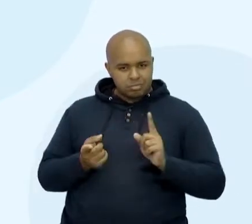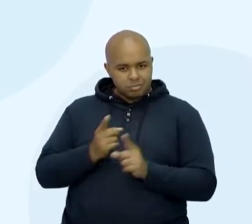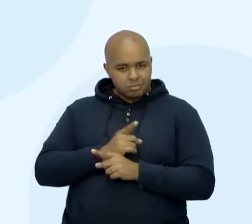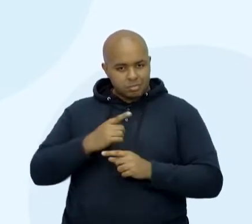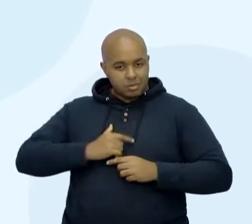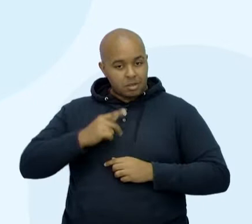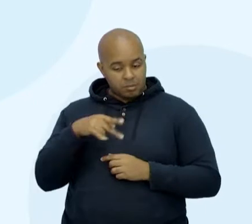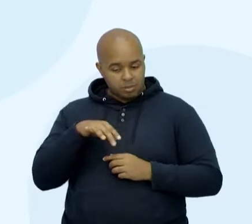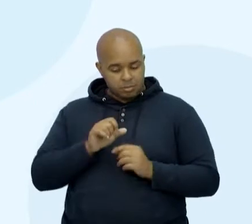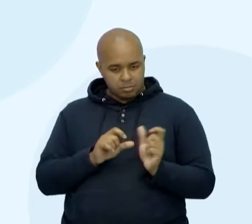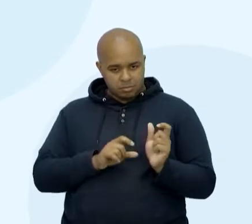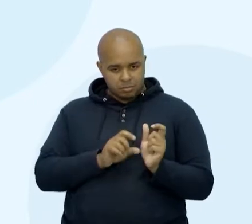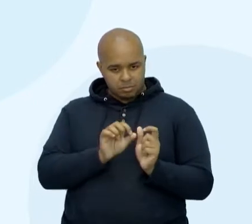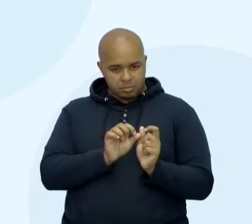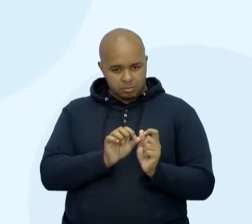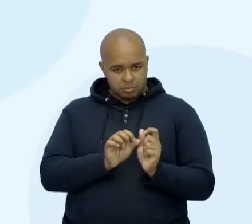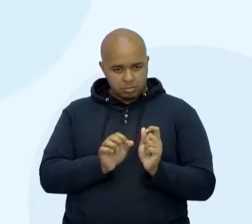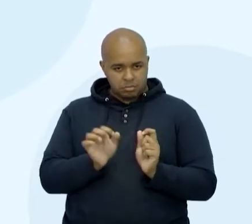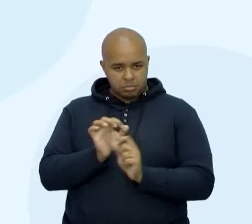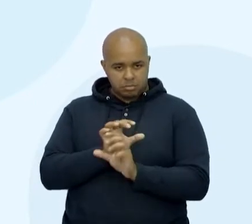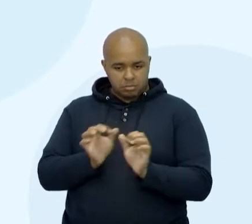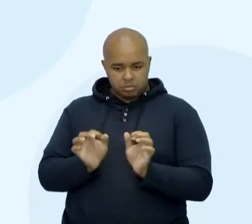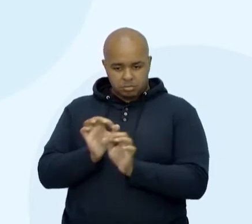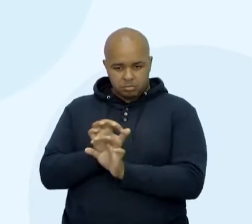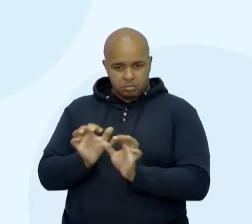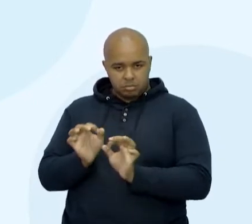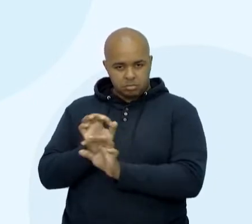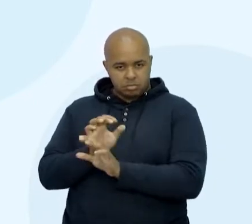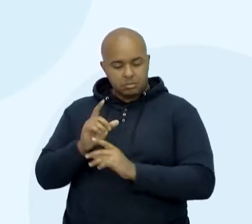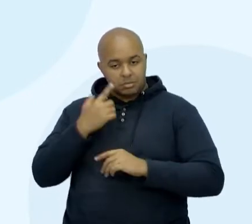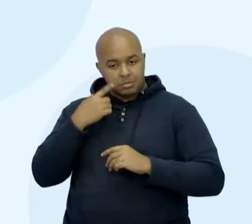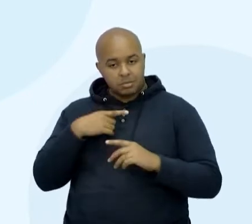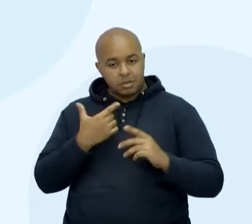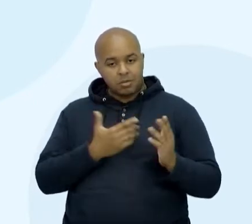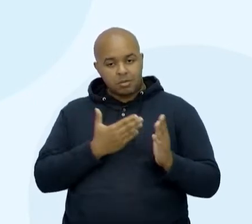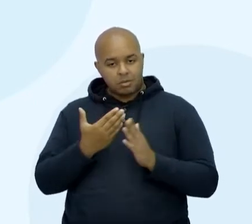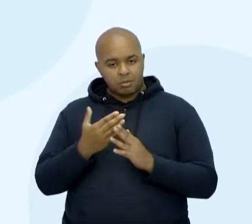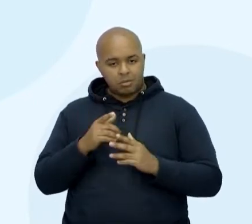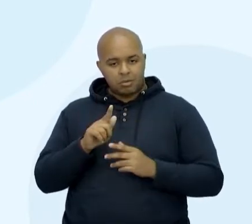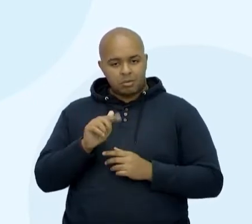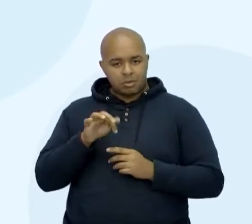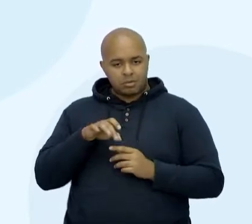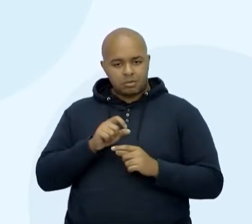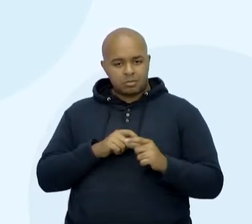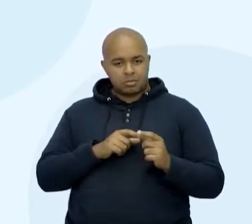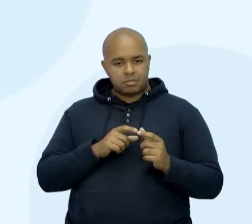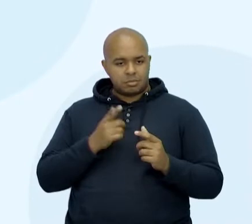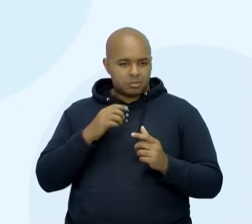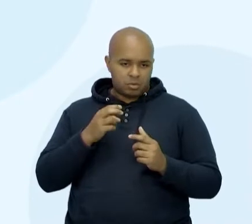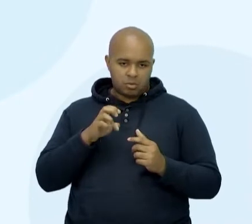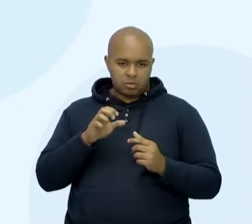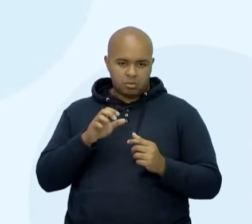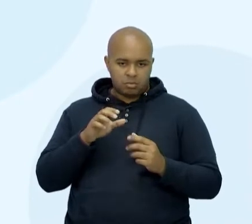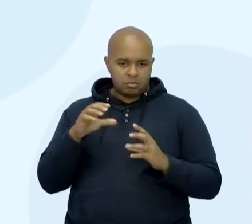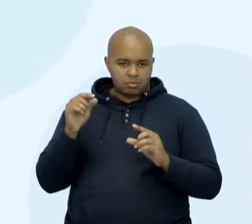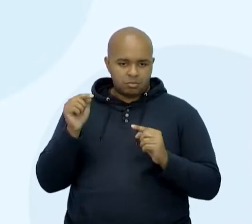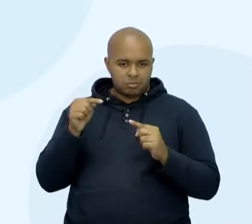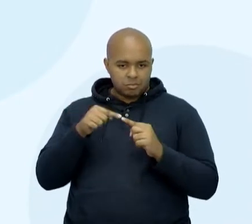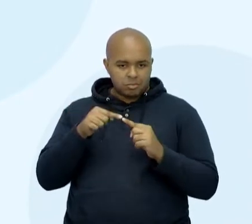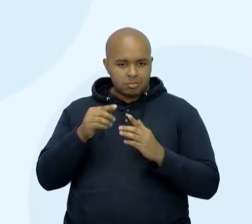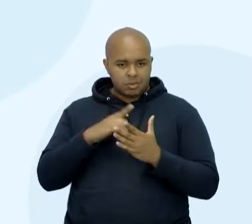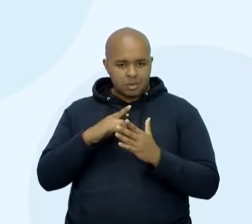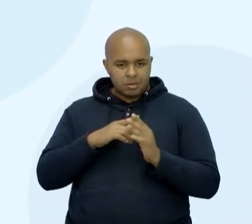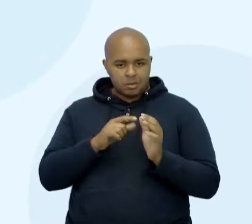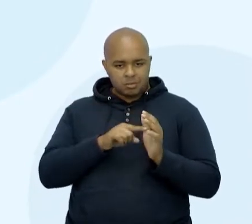polímero alternando com outro, certo? Aqui eu tenho o grafitizado ou enxertado, tá? Então eu tenho